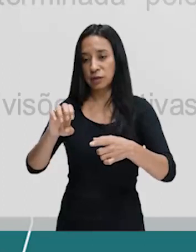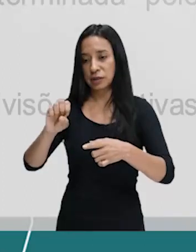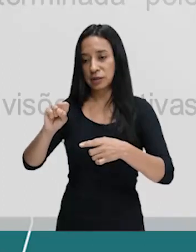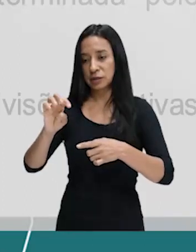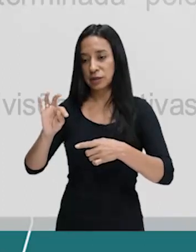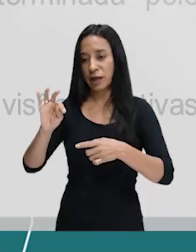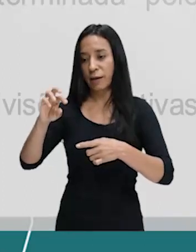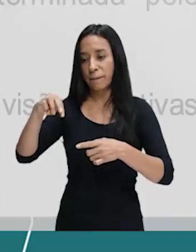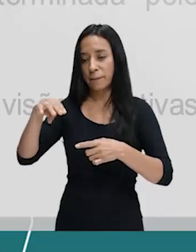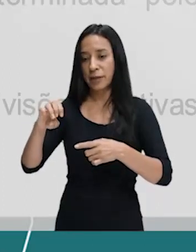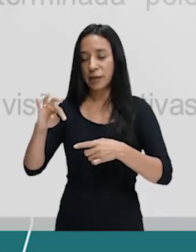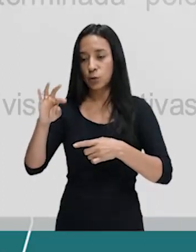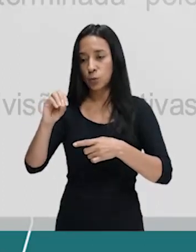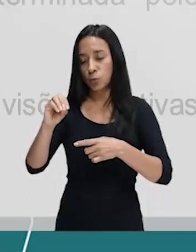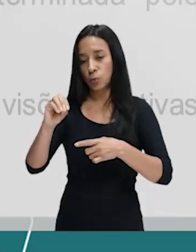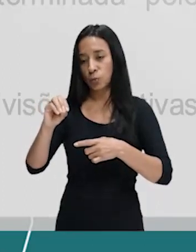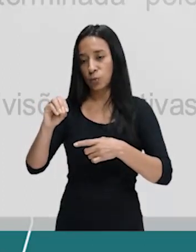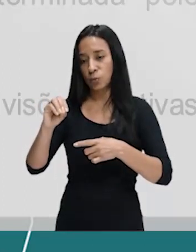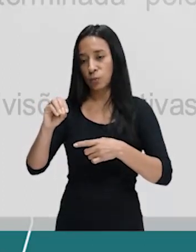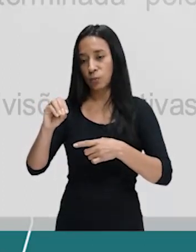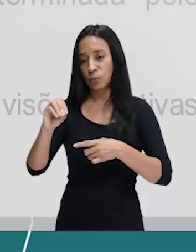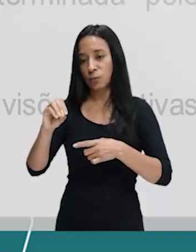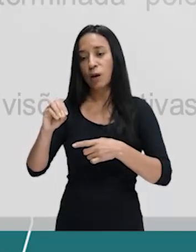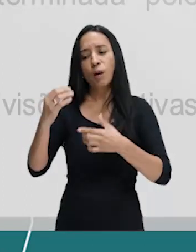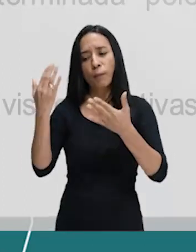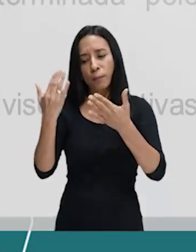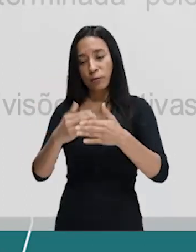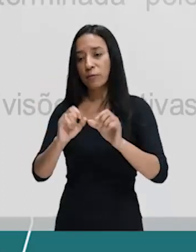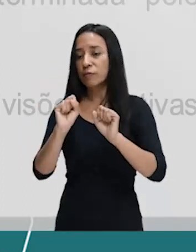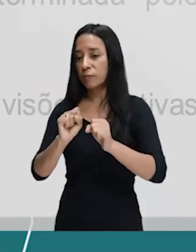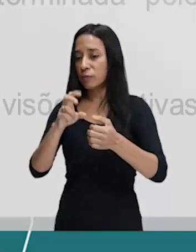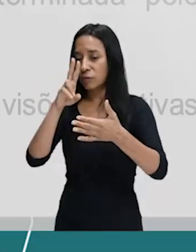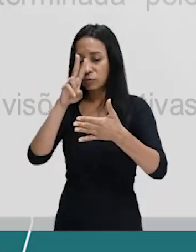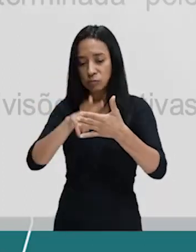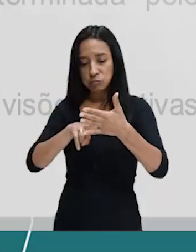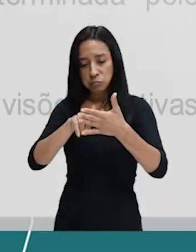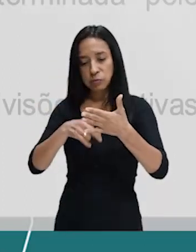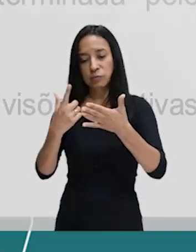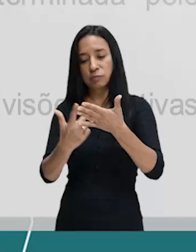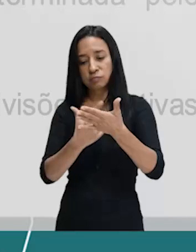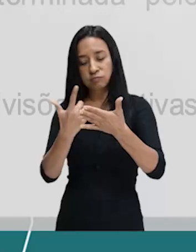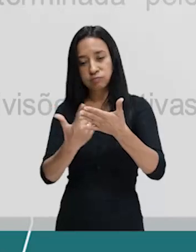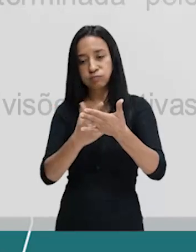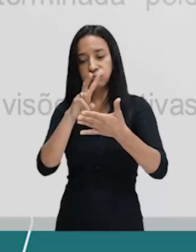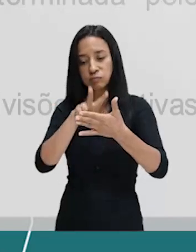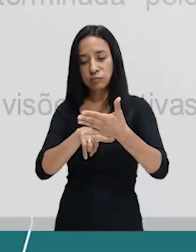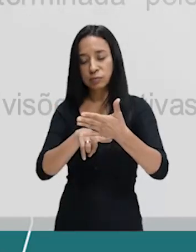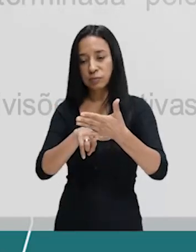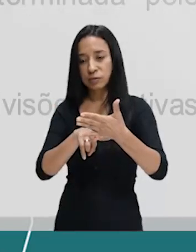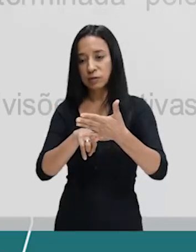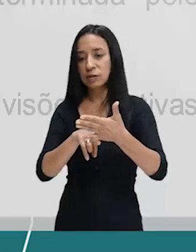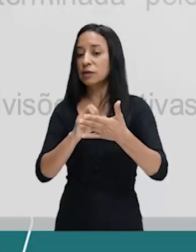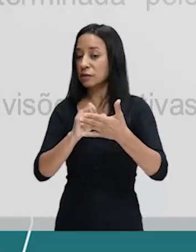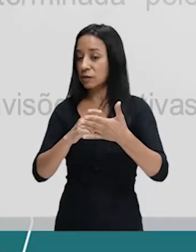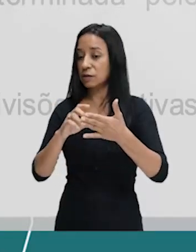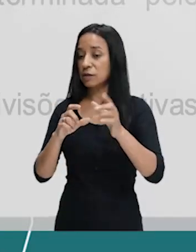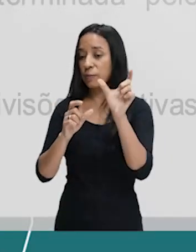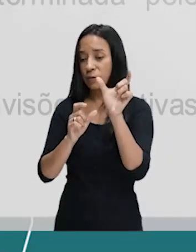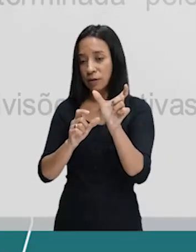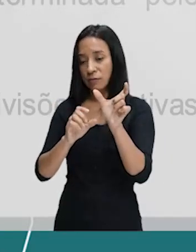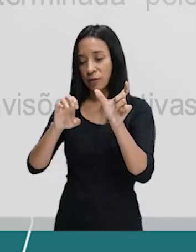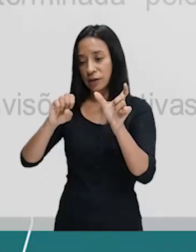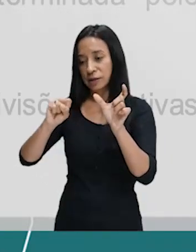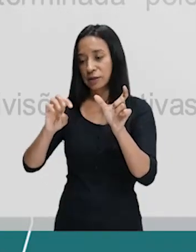tá? Mas pode ser que aí alguma prova, algum livro que você leia, tenha o termo estados. Eu não acho tão legal, mas tudo bem.